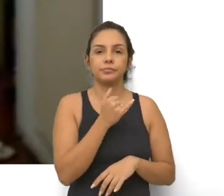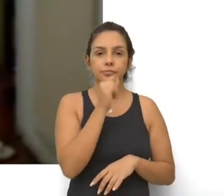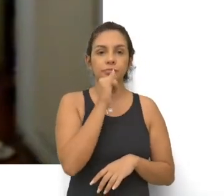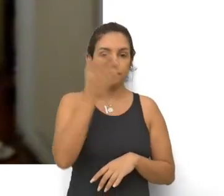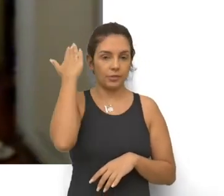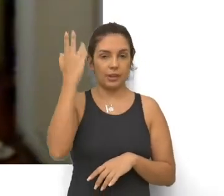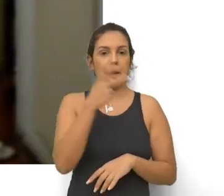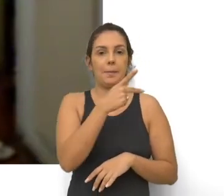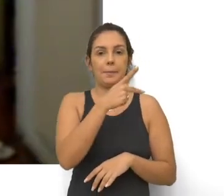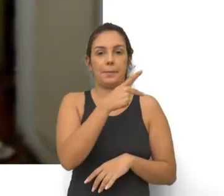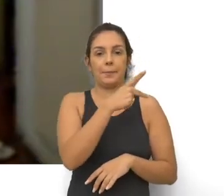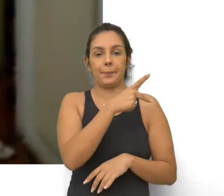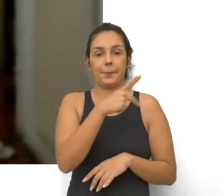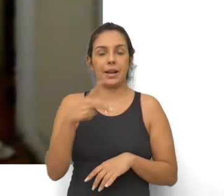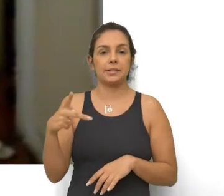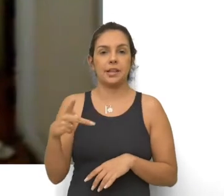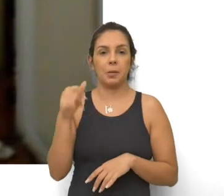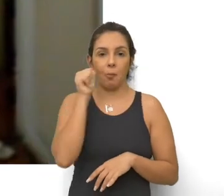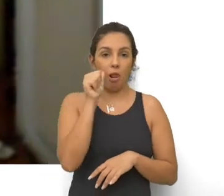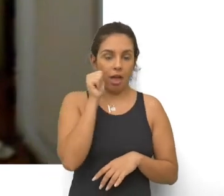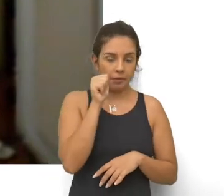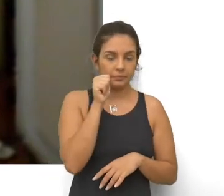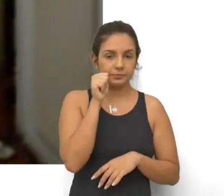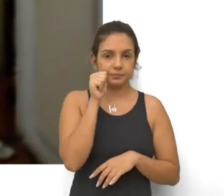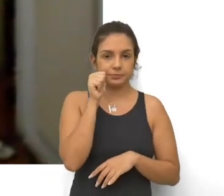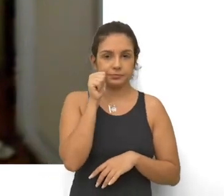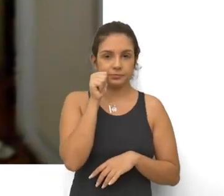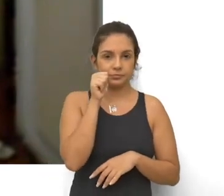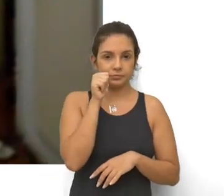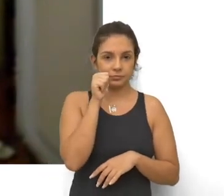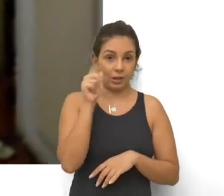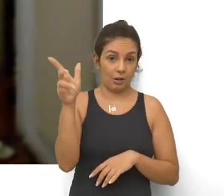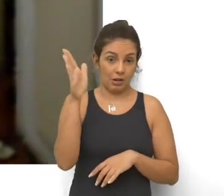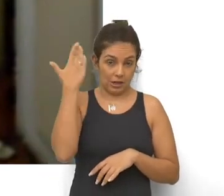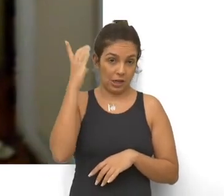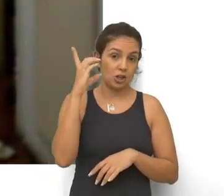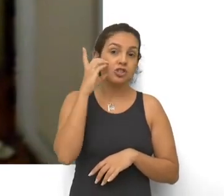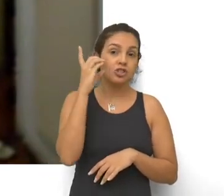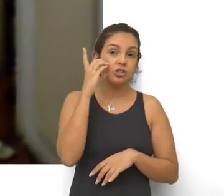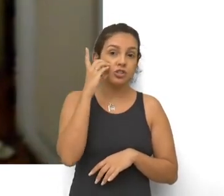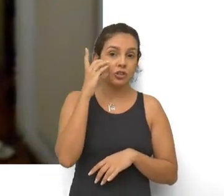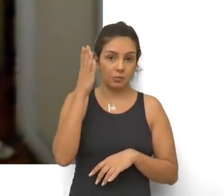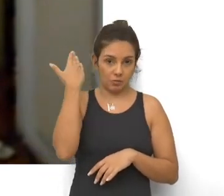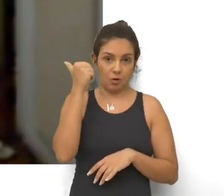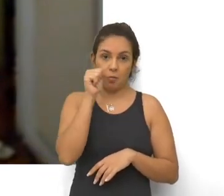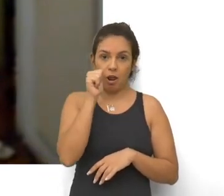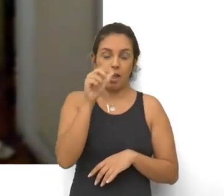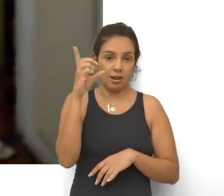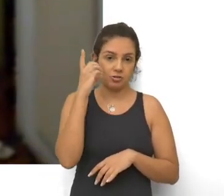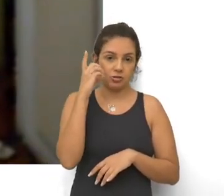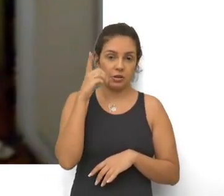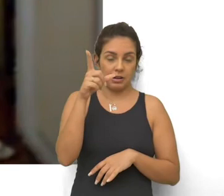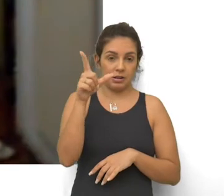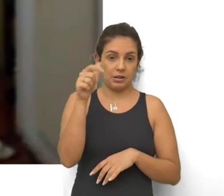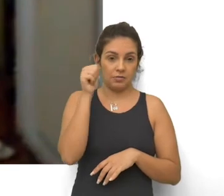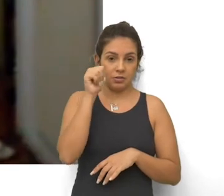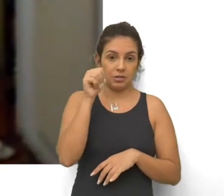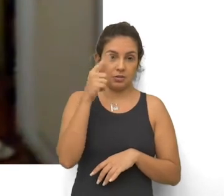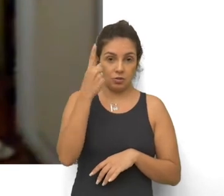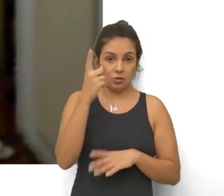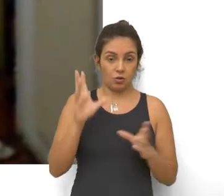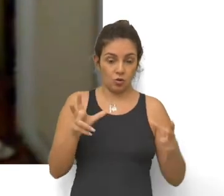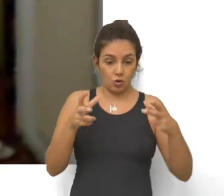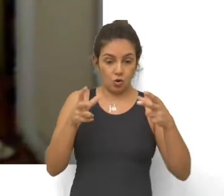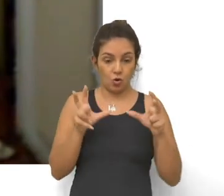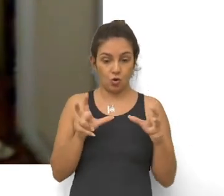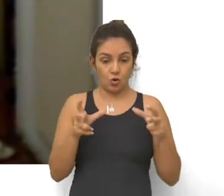presidente que foi torturada, foi presa política e torturada, essa presidente quis criar uma comissão